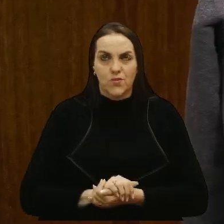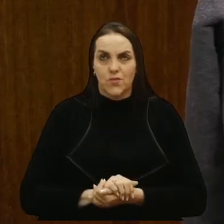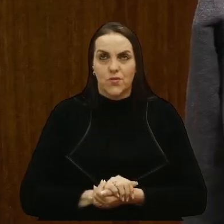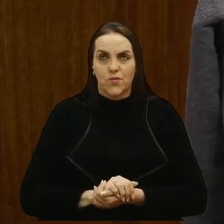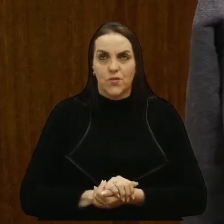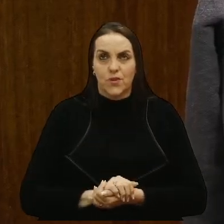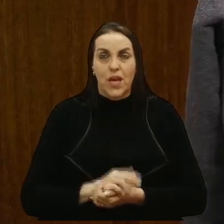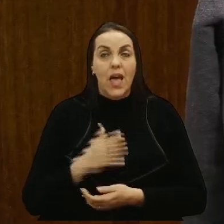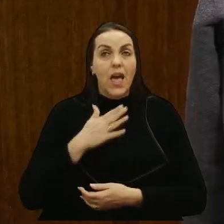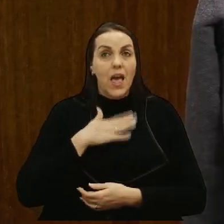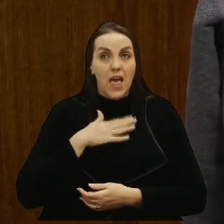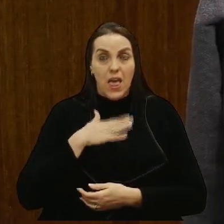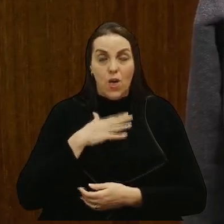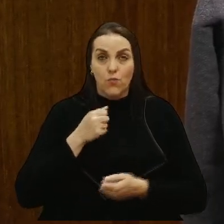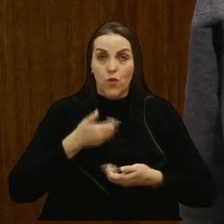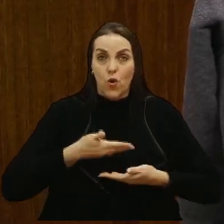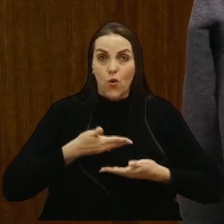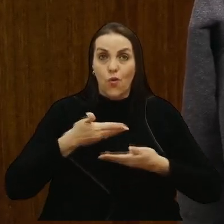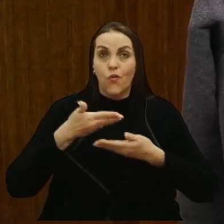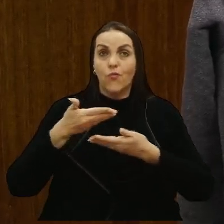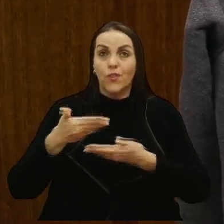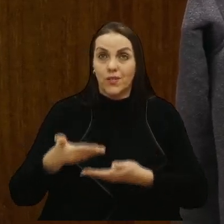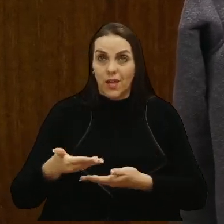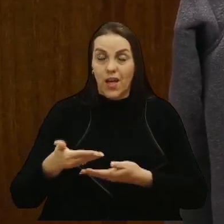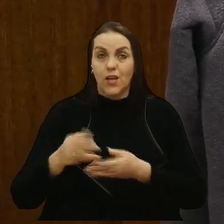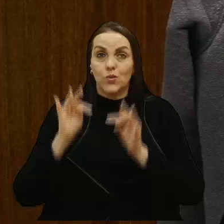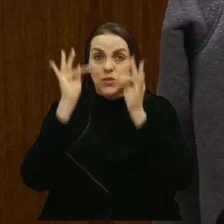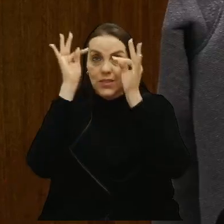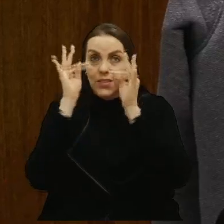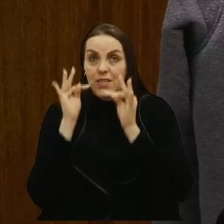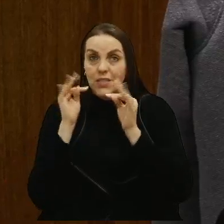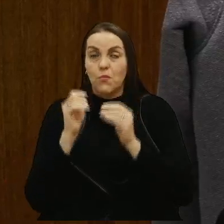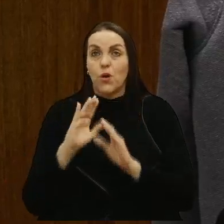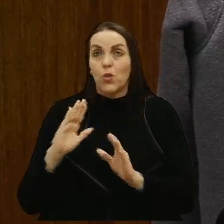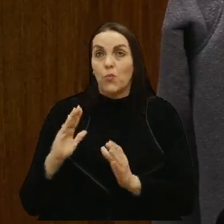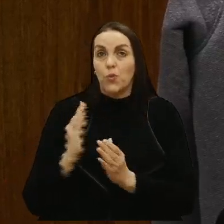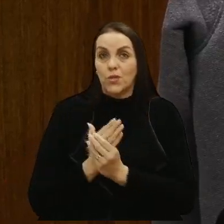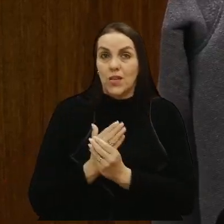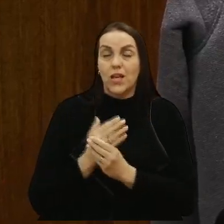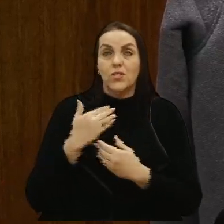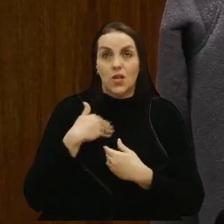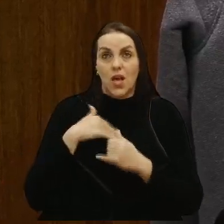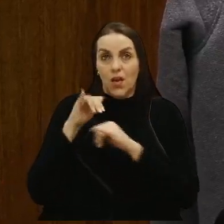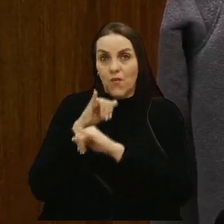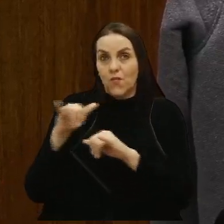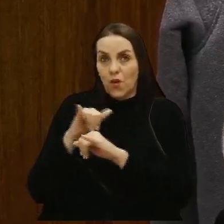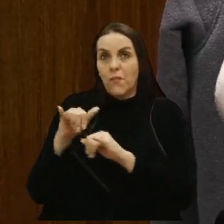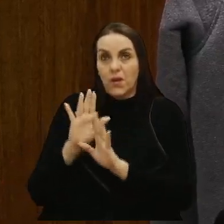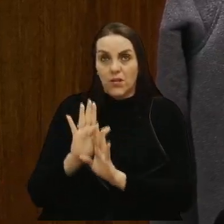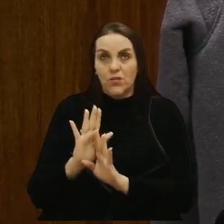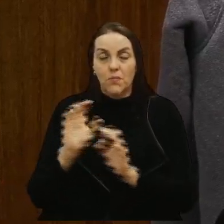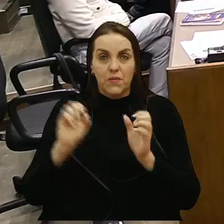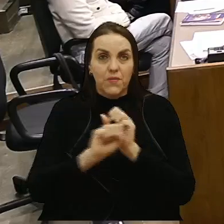processo eu sou o convidado e sou testemunha do processo, nesse caso sou informante, para que fique claro, né?